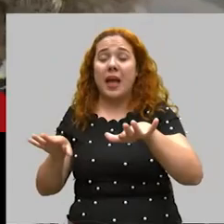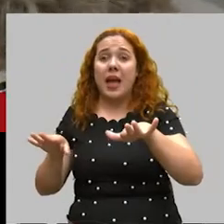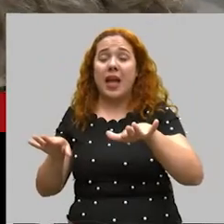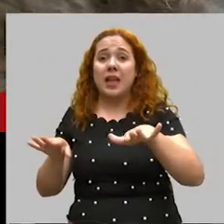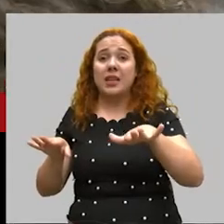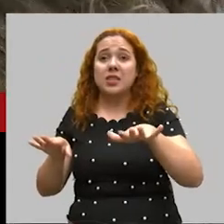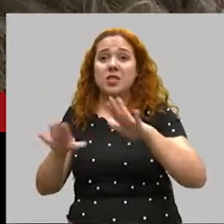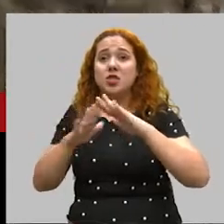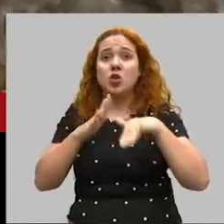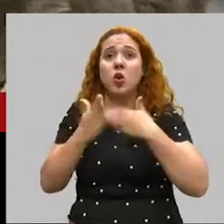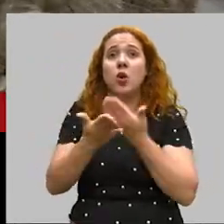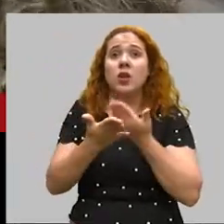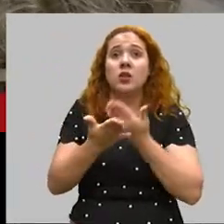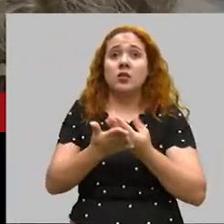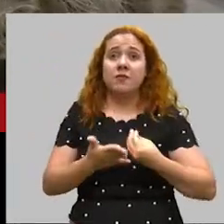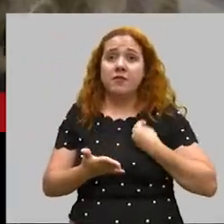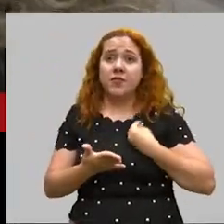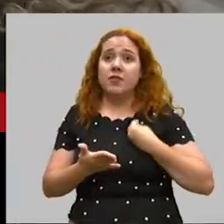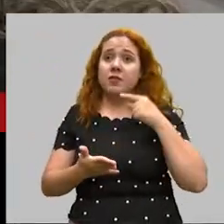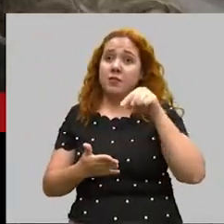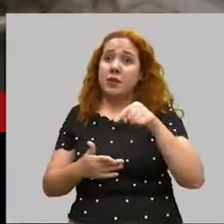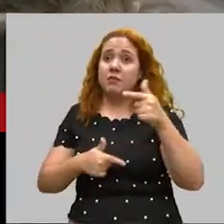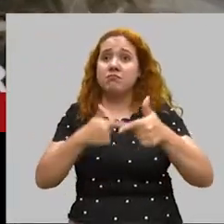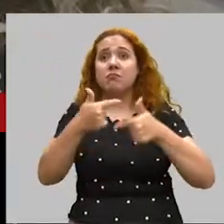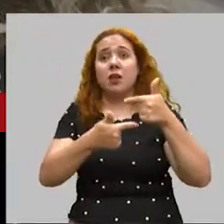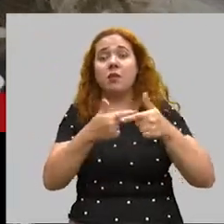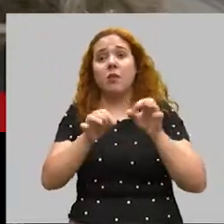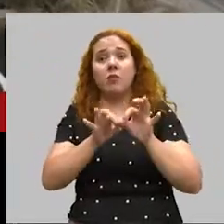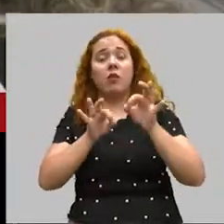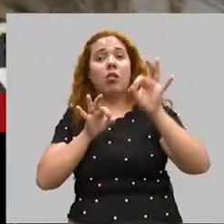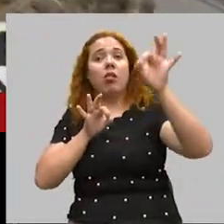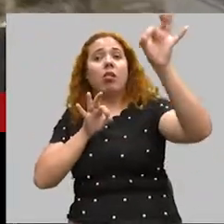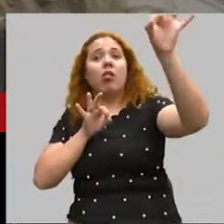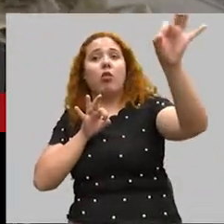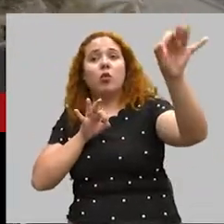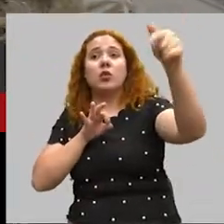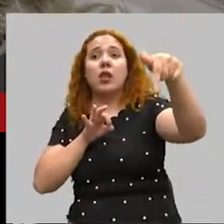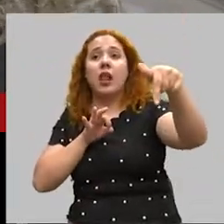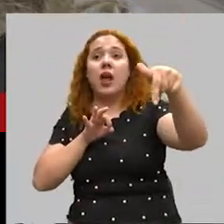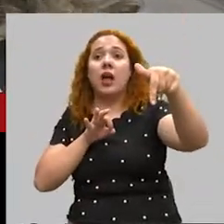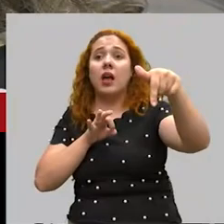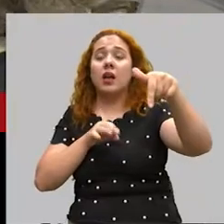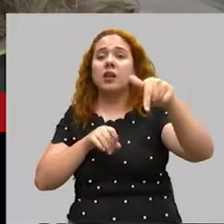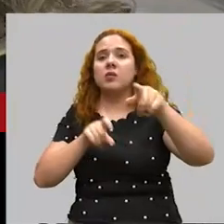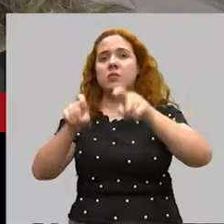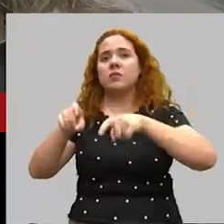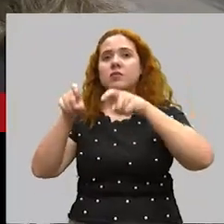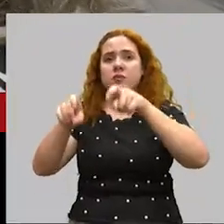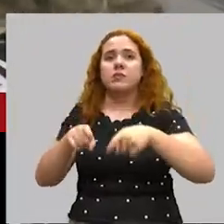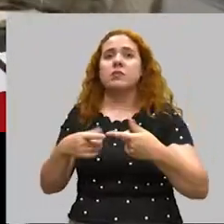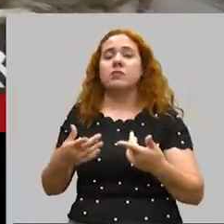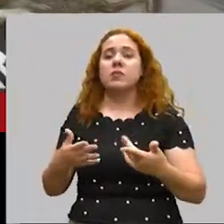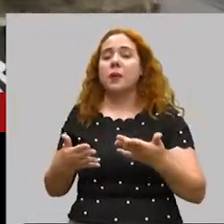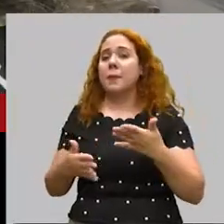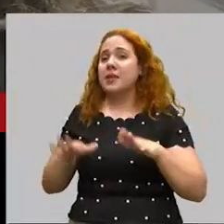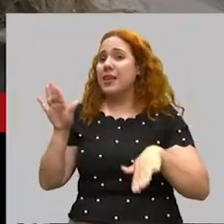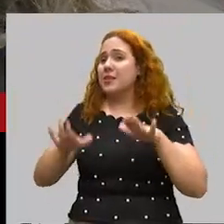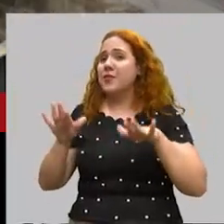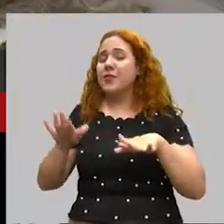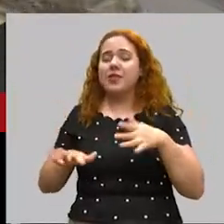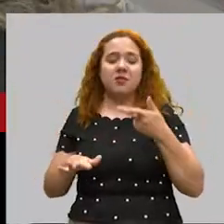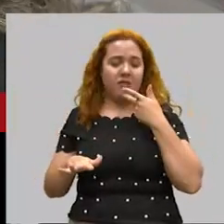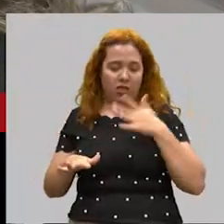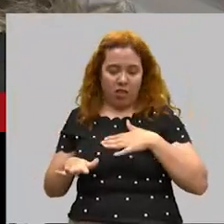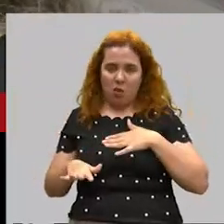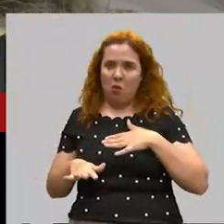ali as pessoas moram ali mas às vezes trabalham no no campo e na verdade elas não se declaram como do campo mas a cultura a vivência